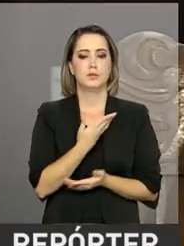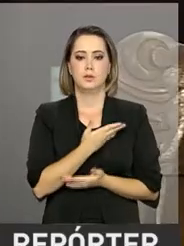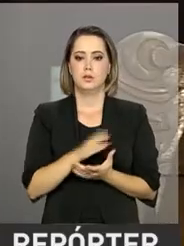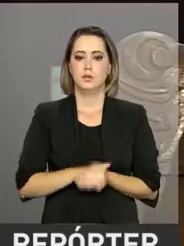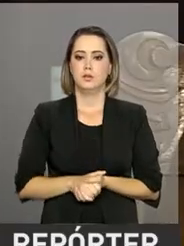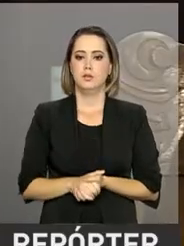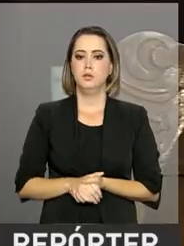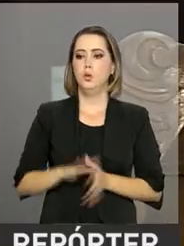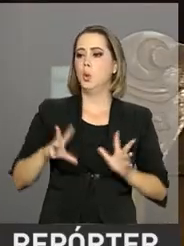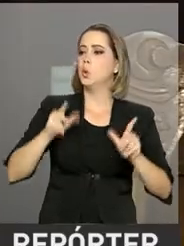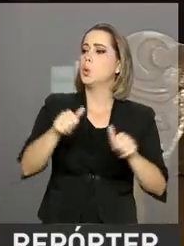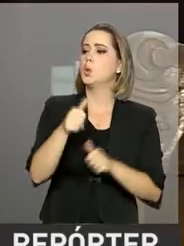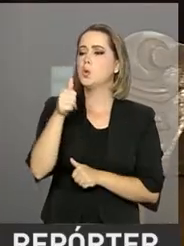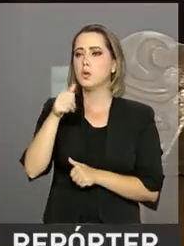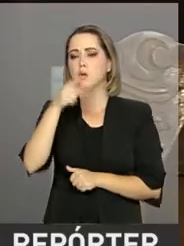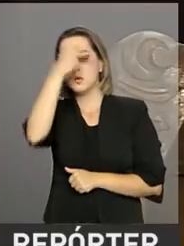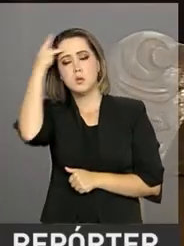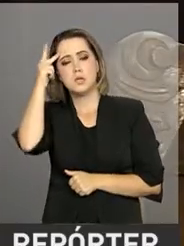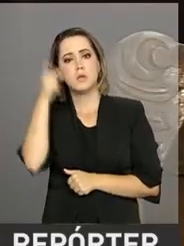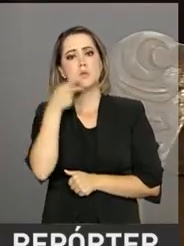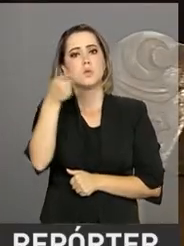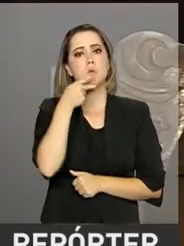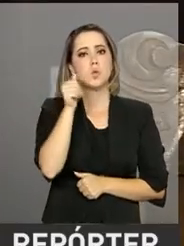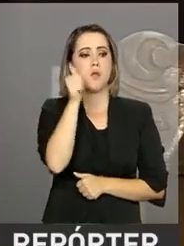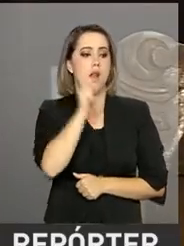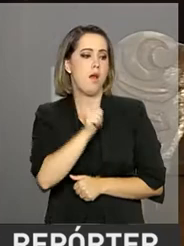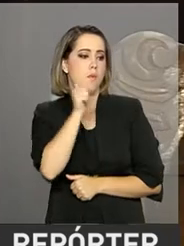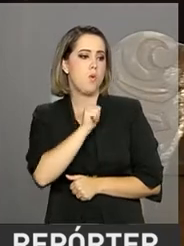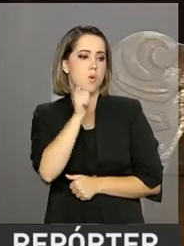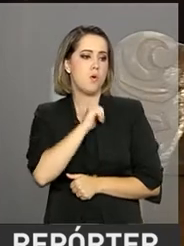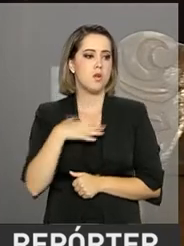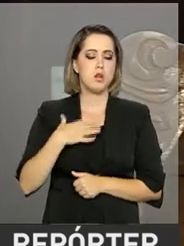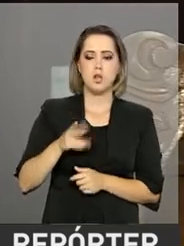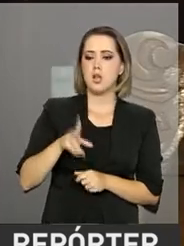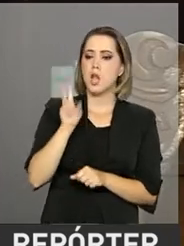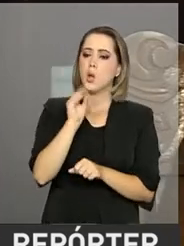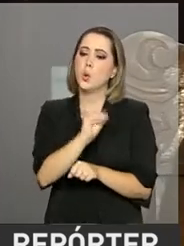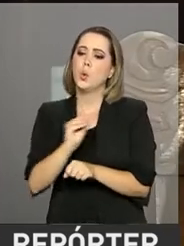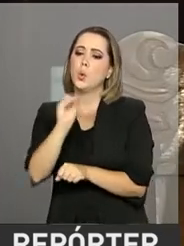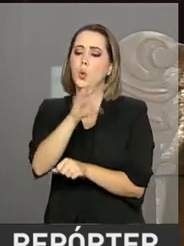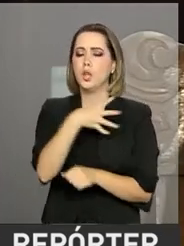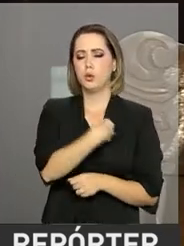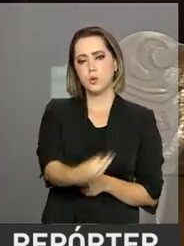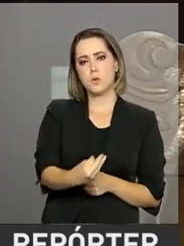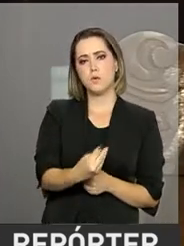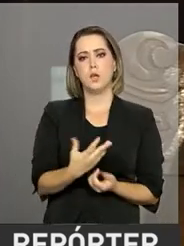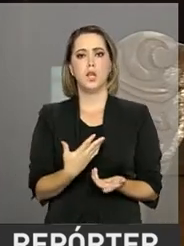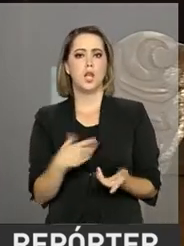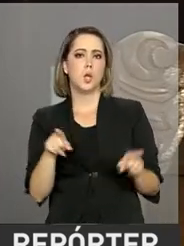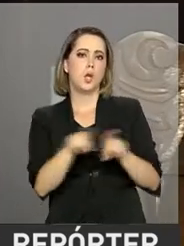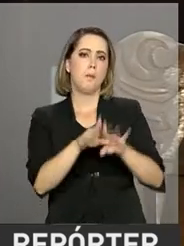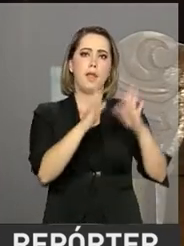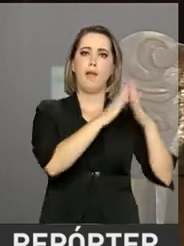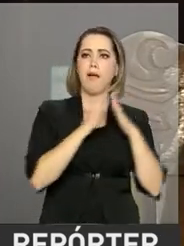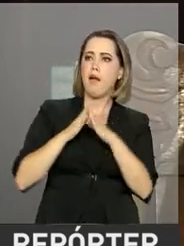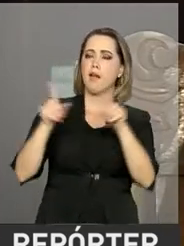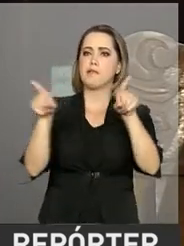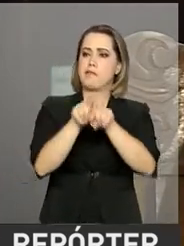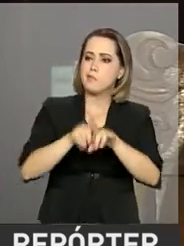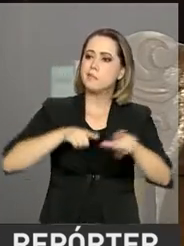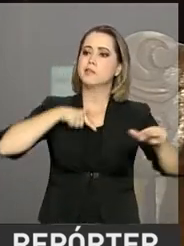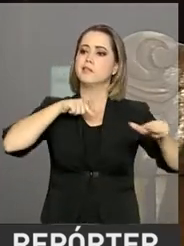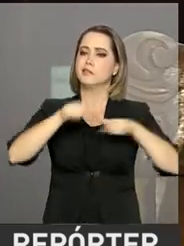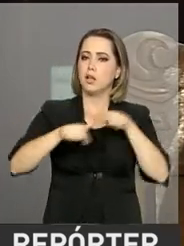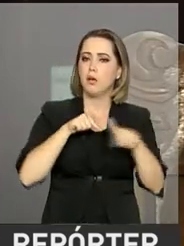Todo mundo fala muito isso. Ah, isso, a mulher que se dedica aos filhos, a mulher que se dedica também à casa e, ao mesmo tempo, tem que se